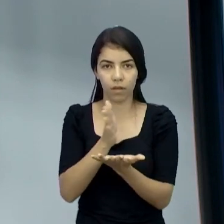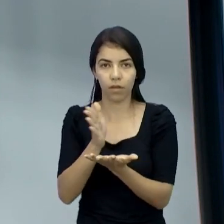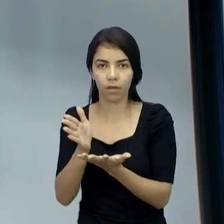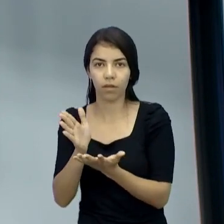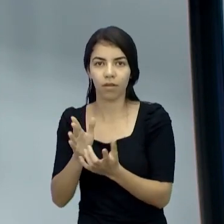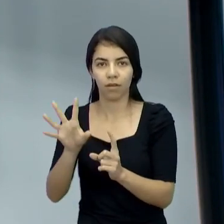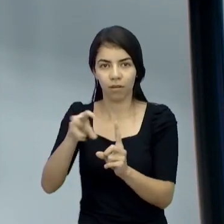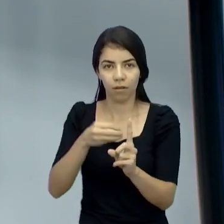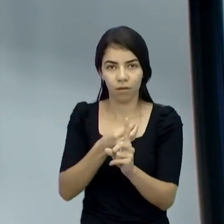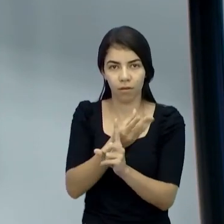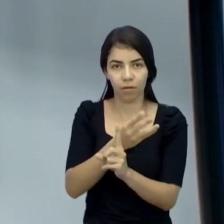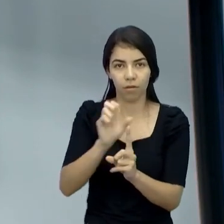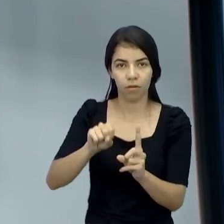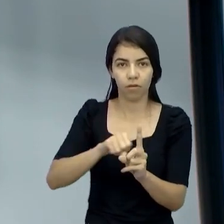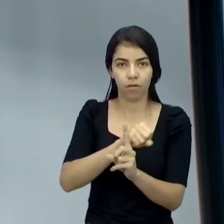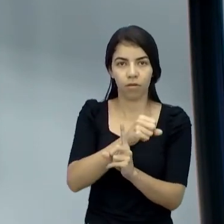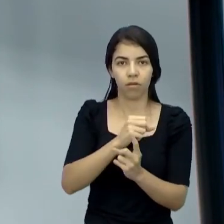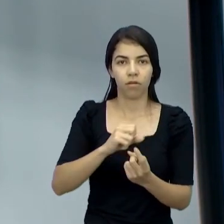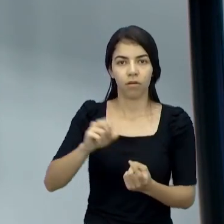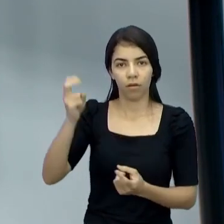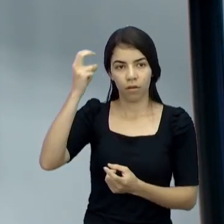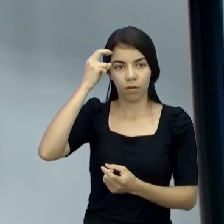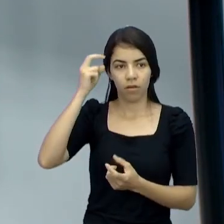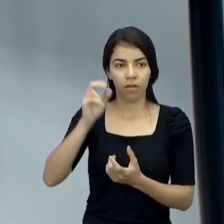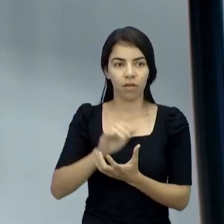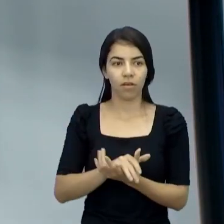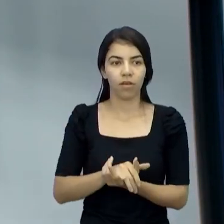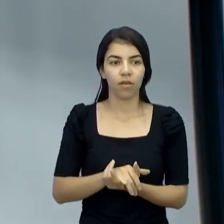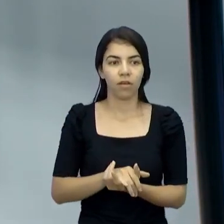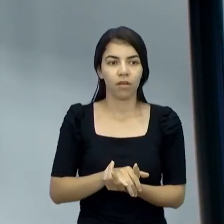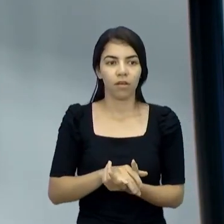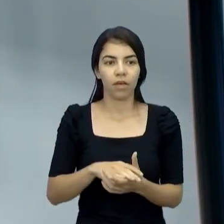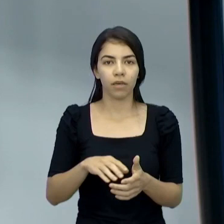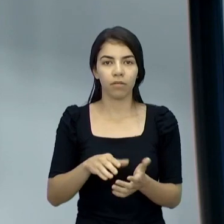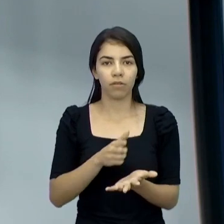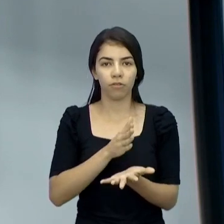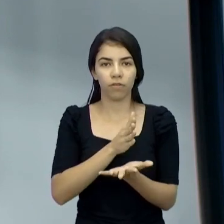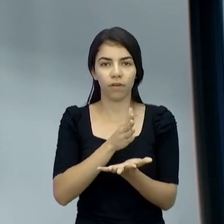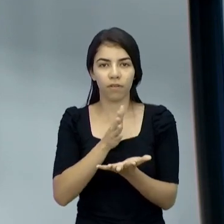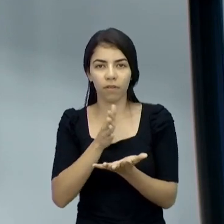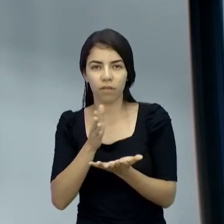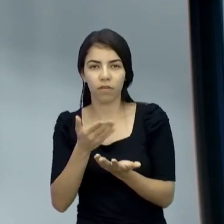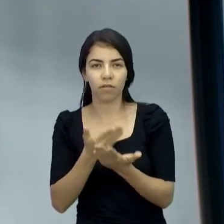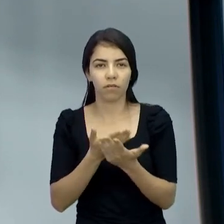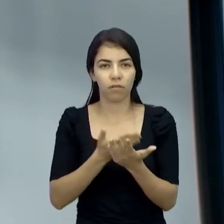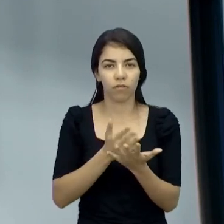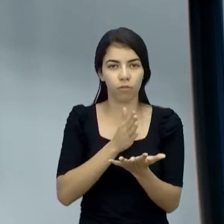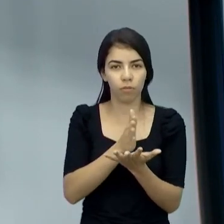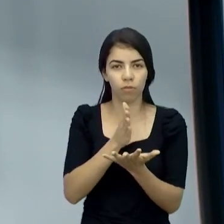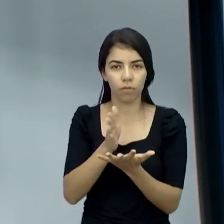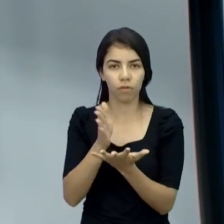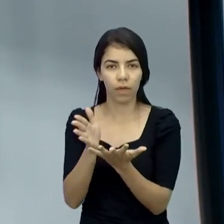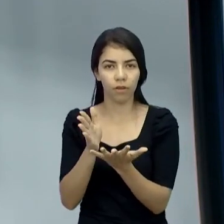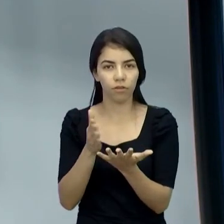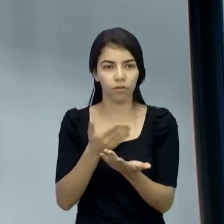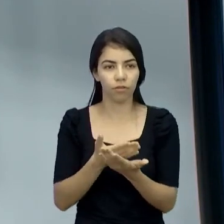Mediação e intervenção sociocultural. Poxa vida, a gente está em tempos em que o cidadão ele tem que ser crítico em relação a